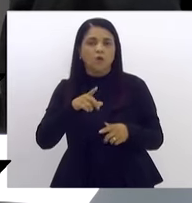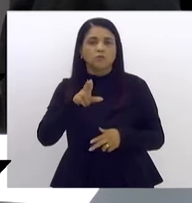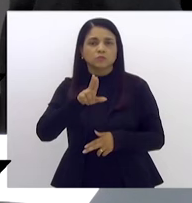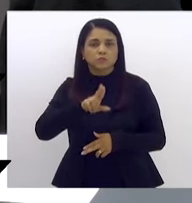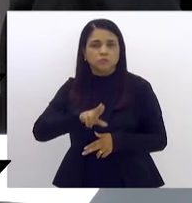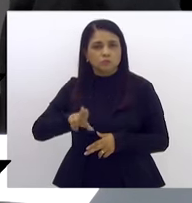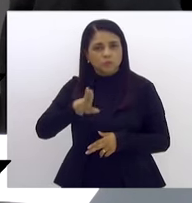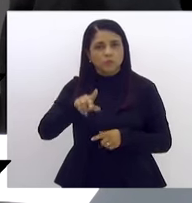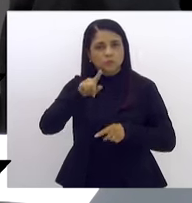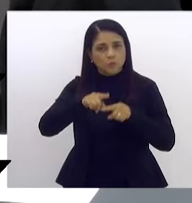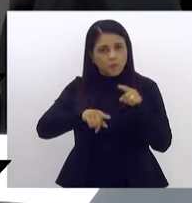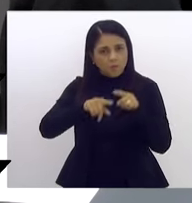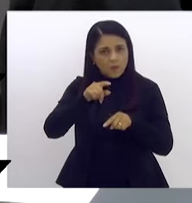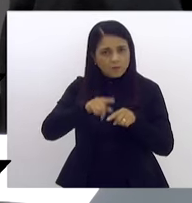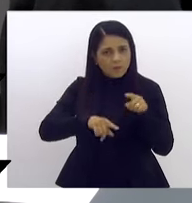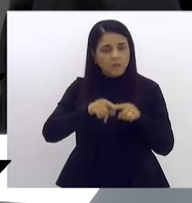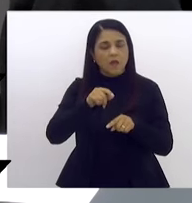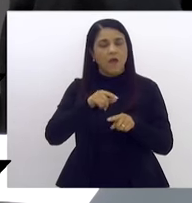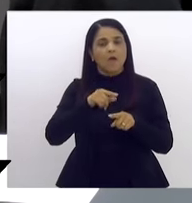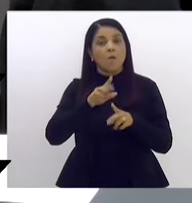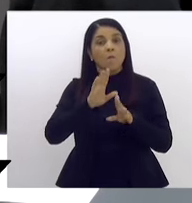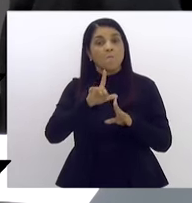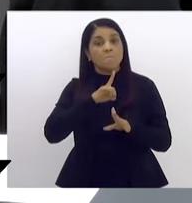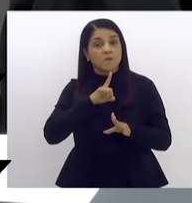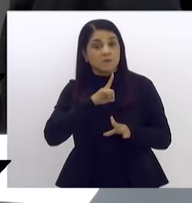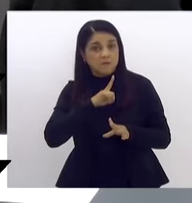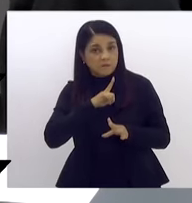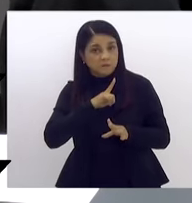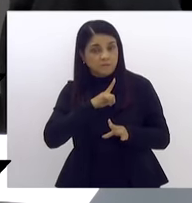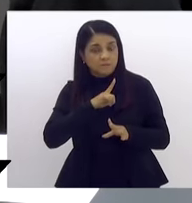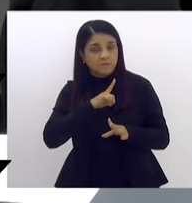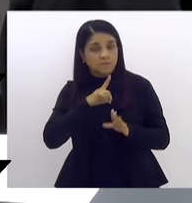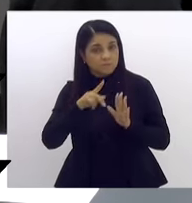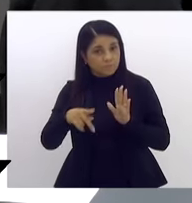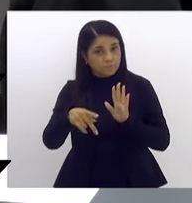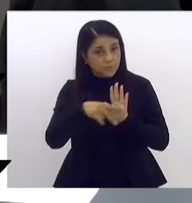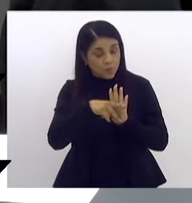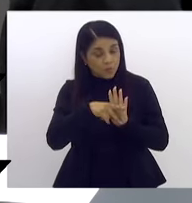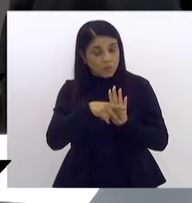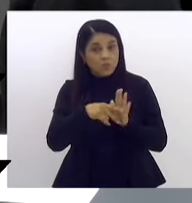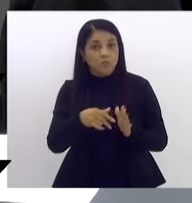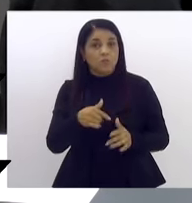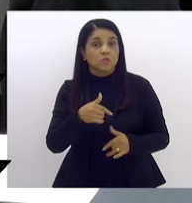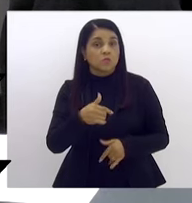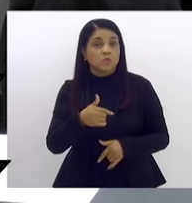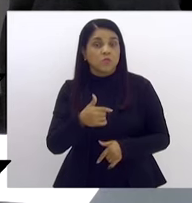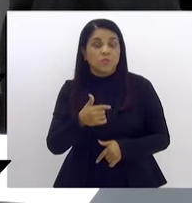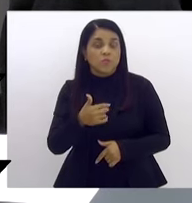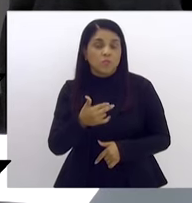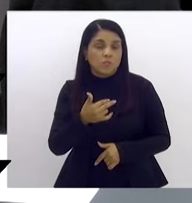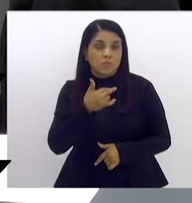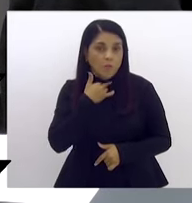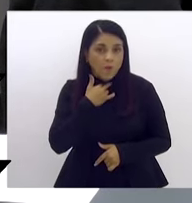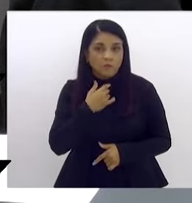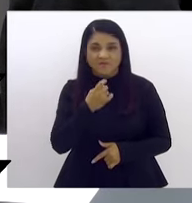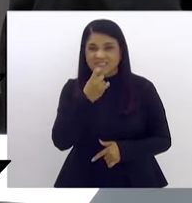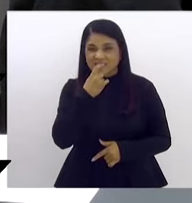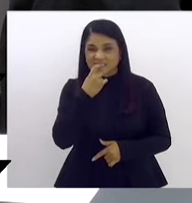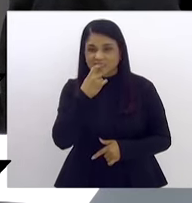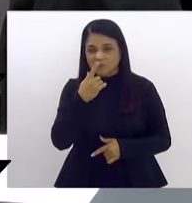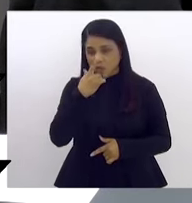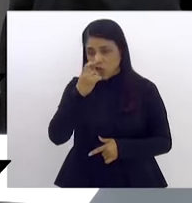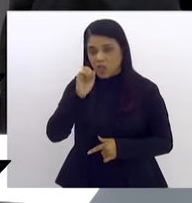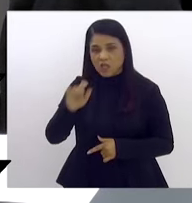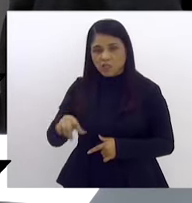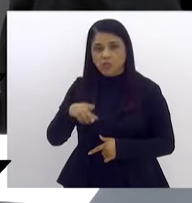eh seus próprios materiais Desde que não sejam plásticos descartáveis né Eh